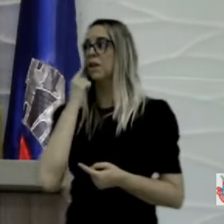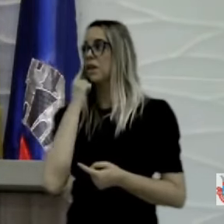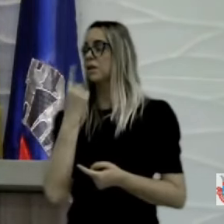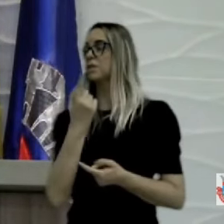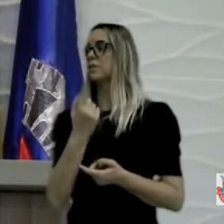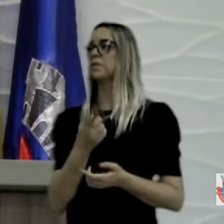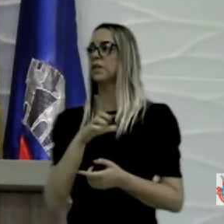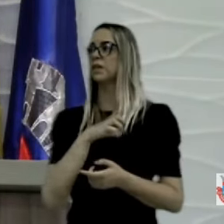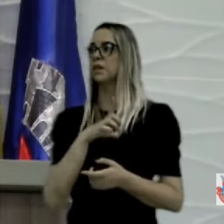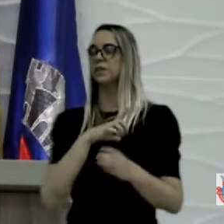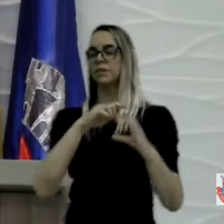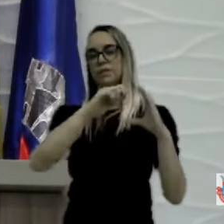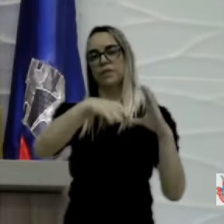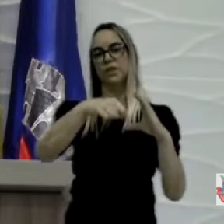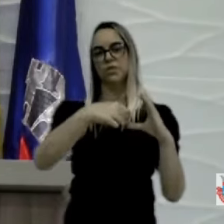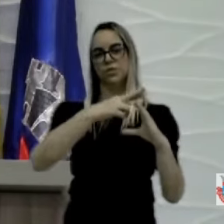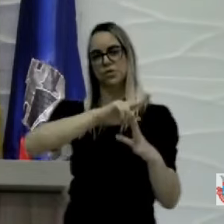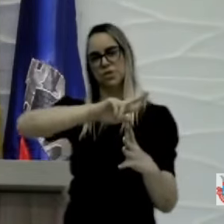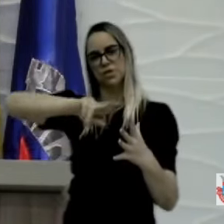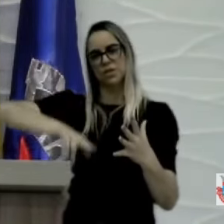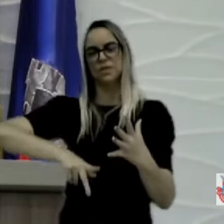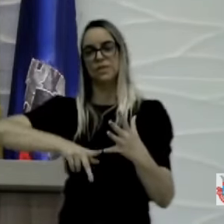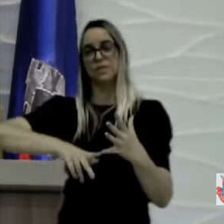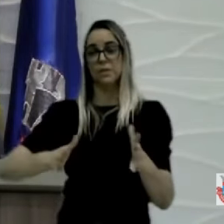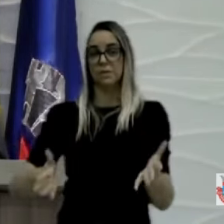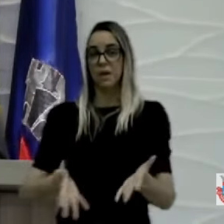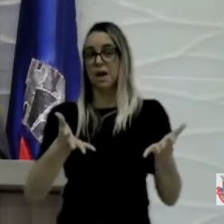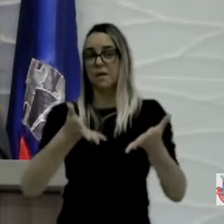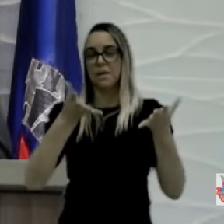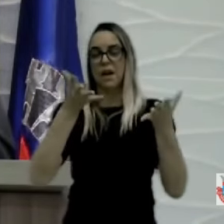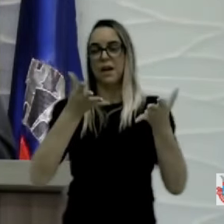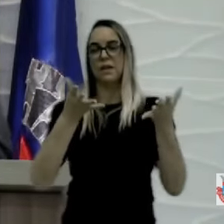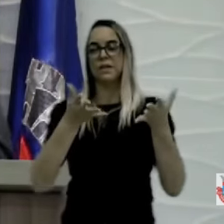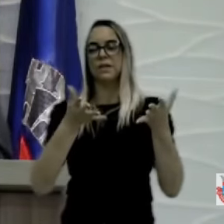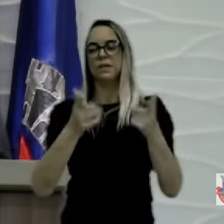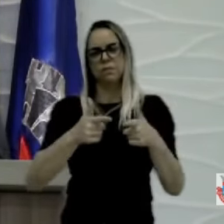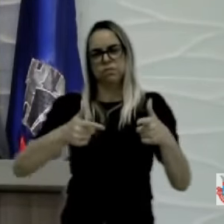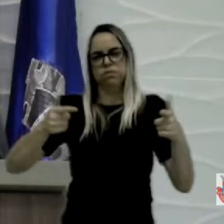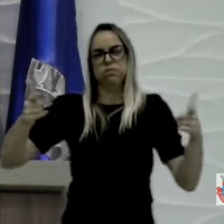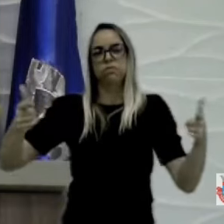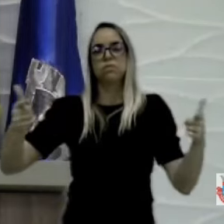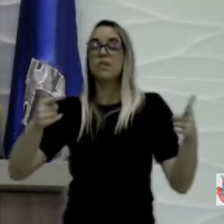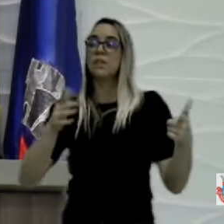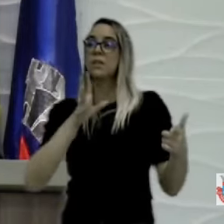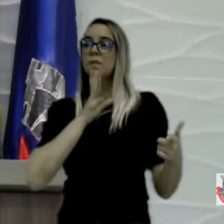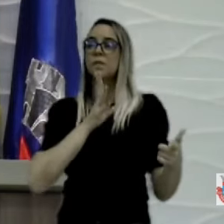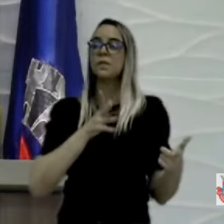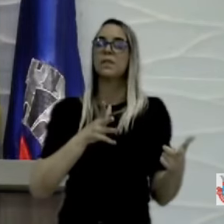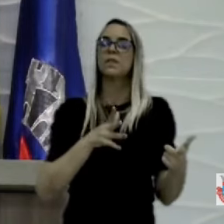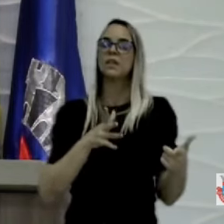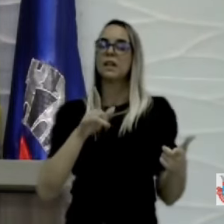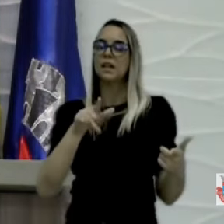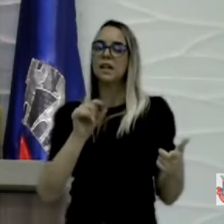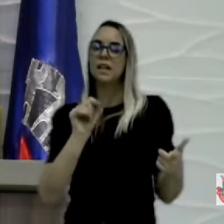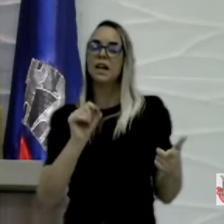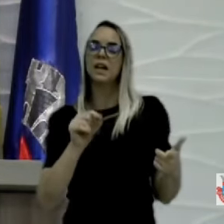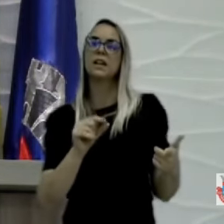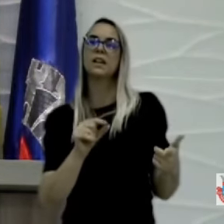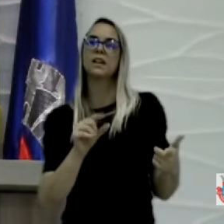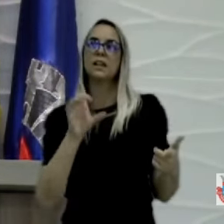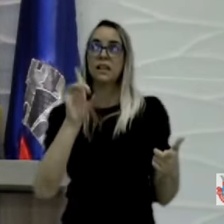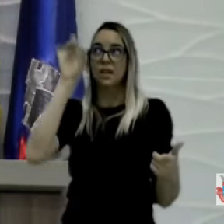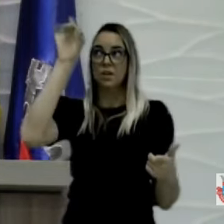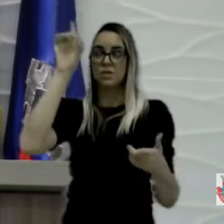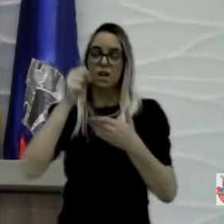Tem vídeos e mais vídeos dele falando, enaltecendo a grandeza e o reconhecimento de quem deu a mão a ele. Primeiramente